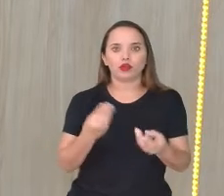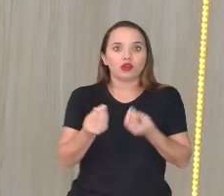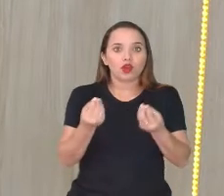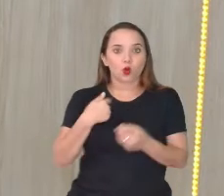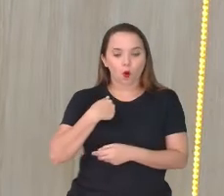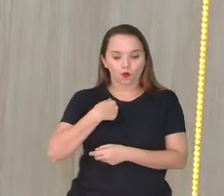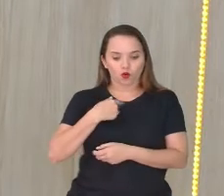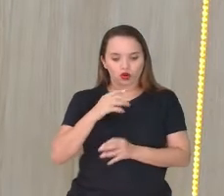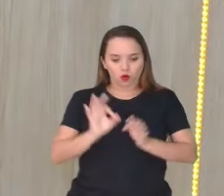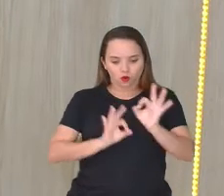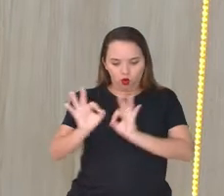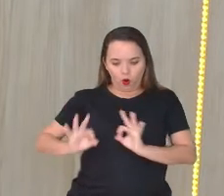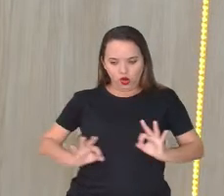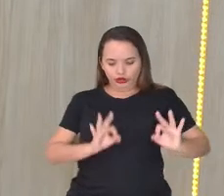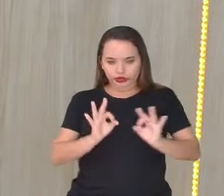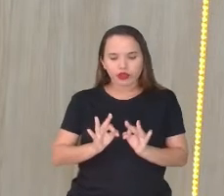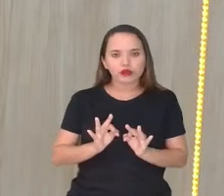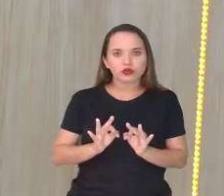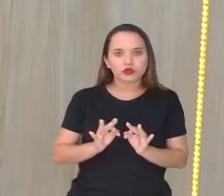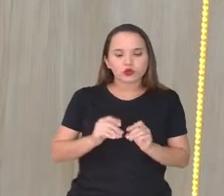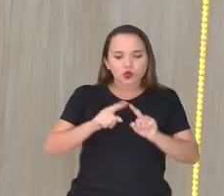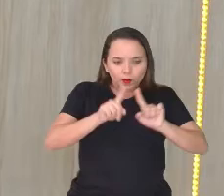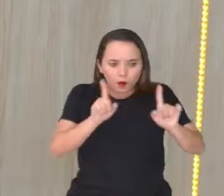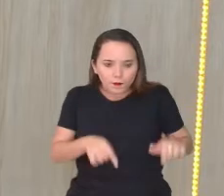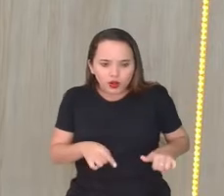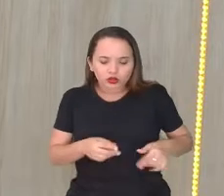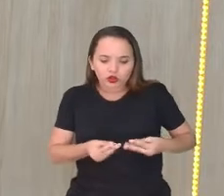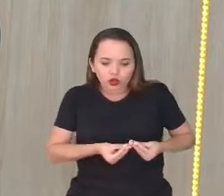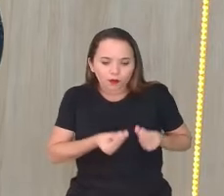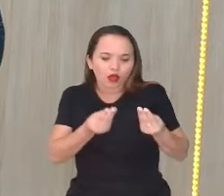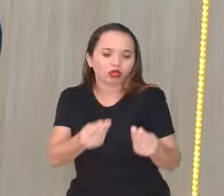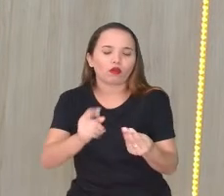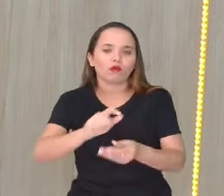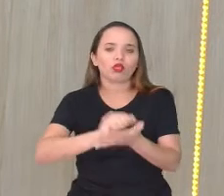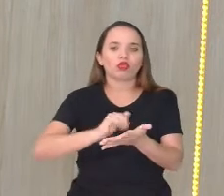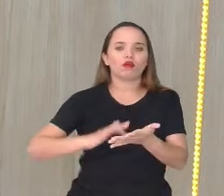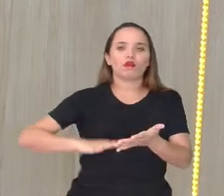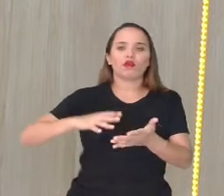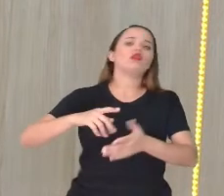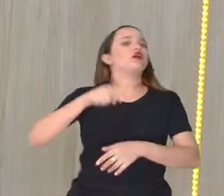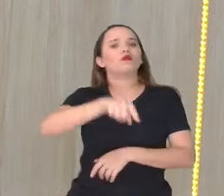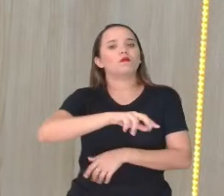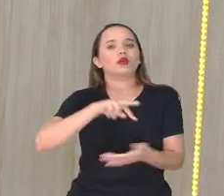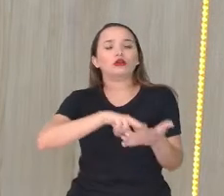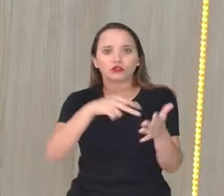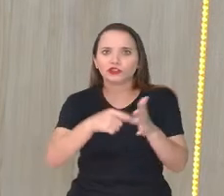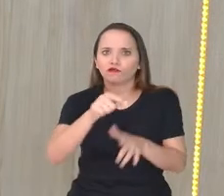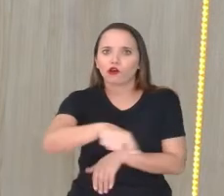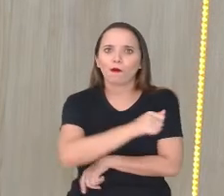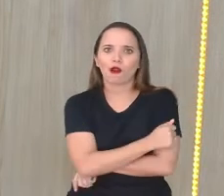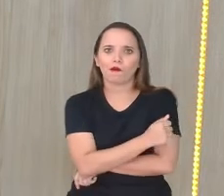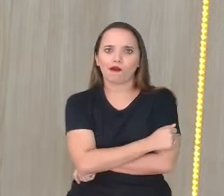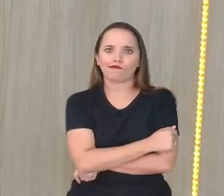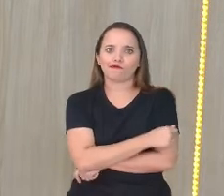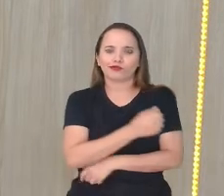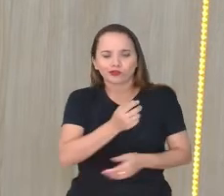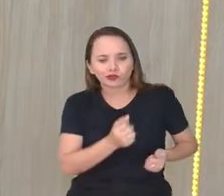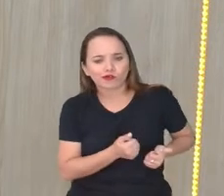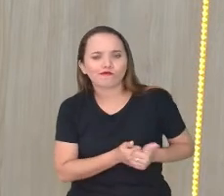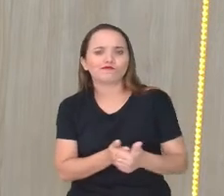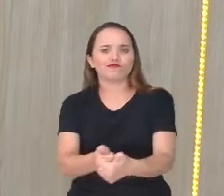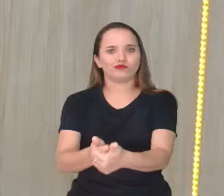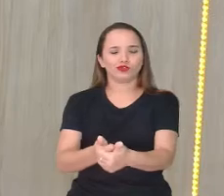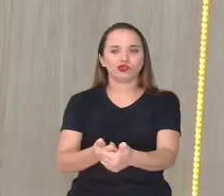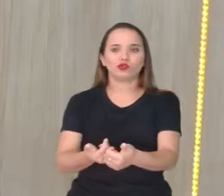para oferecer uma atividade significativa para esse estudante. Ele seguir avançando